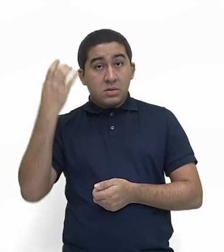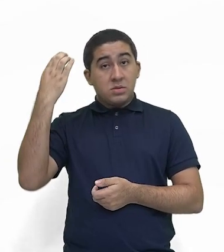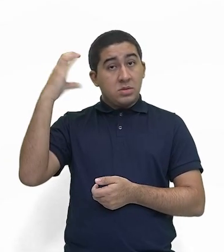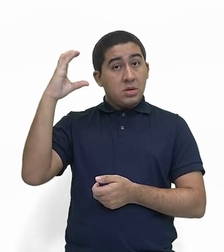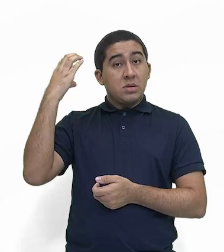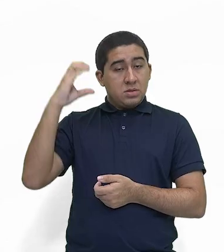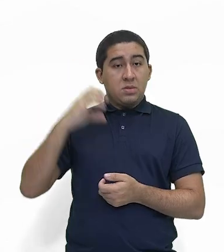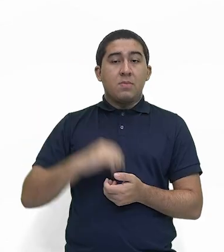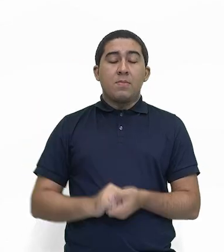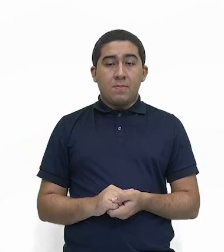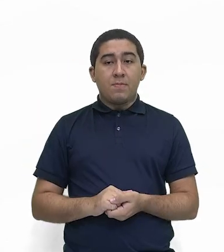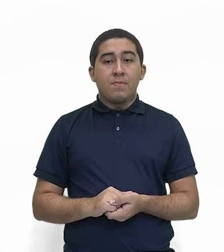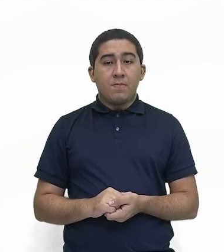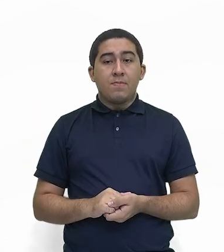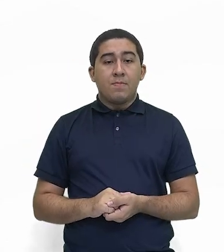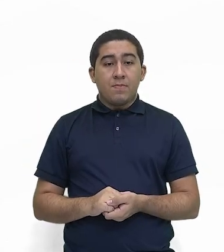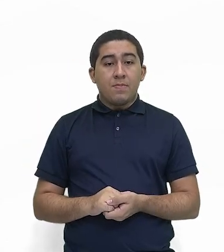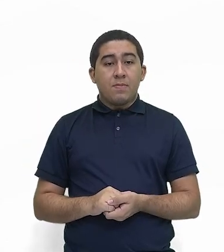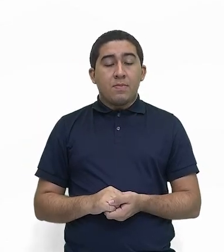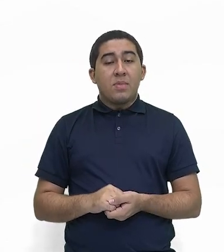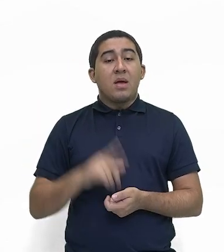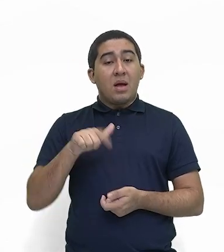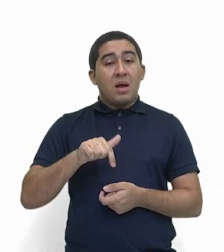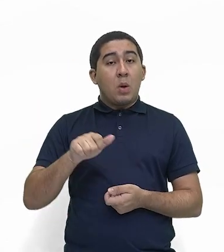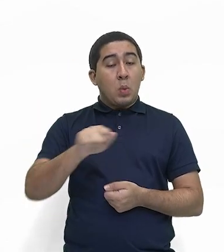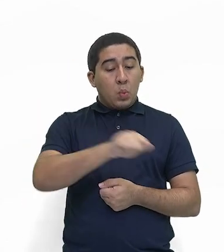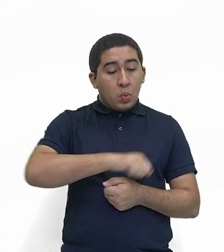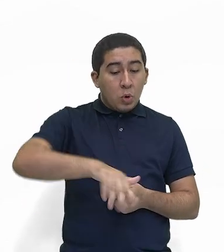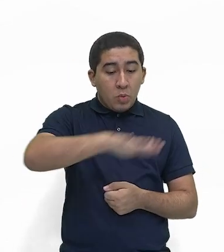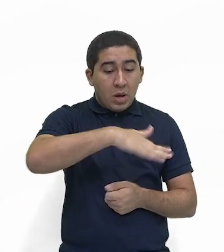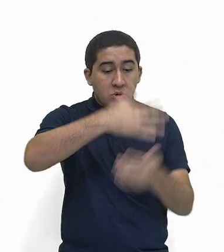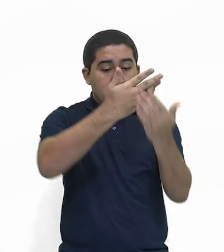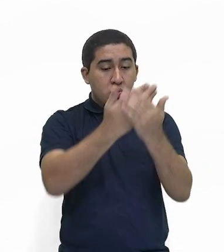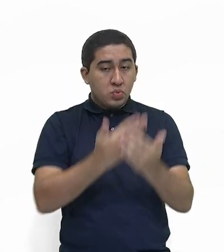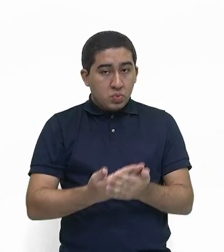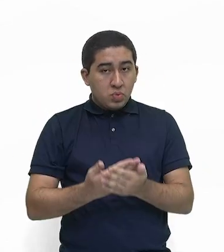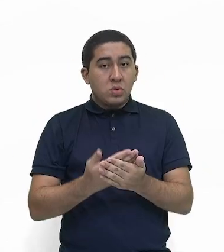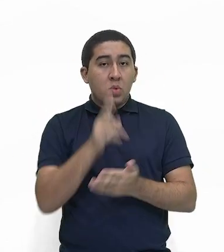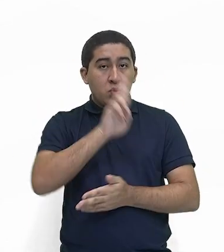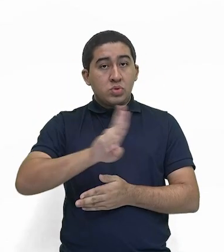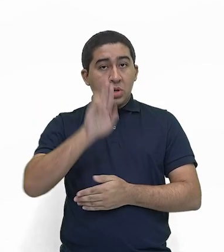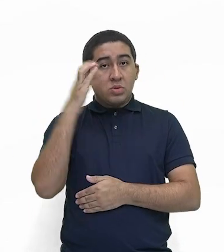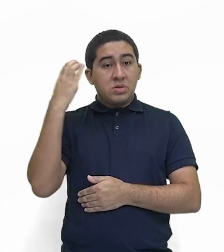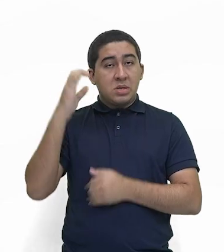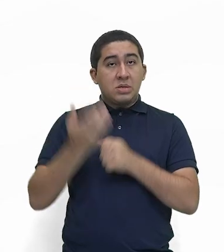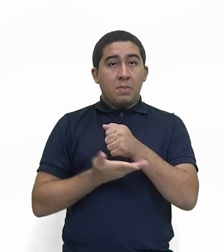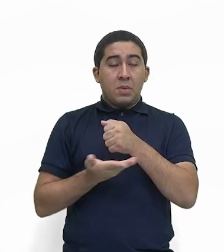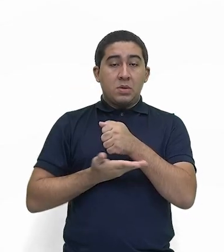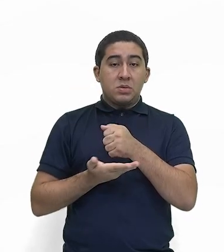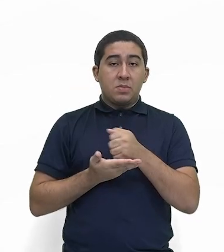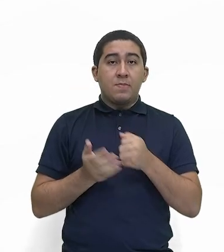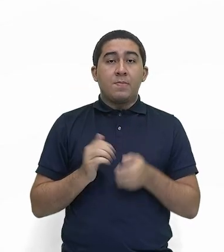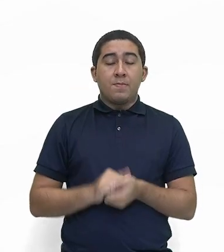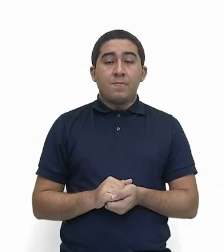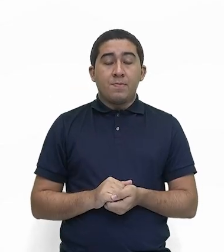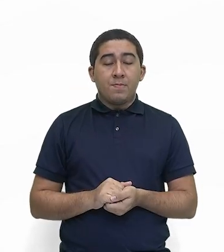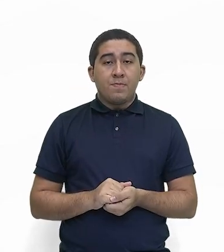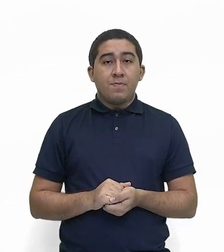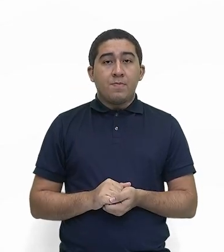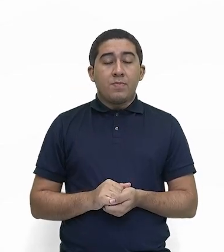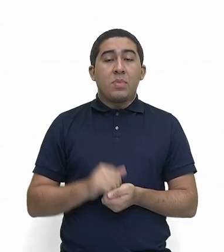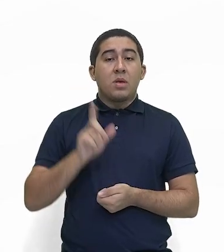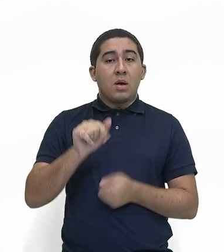universo, né, que é estudado cientificamente. Então, a filosofia da ciência ela vai se